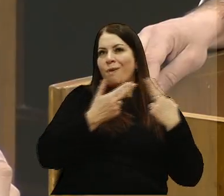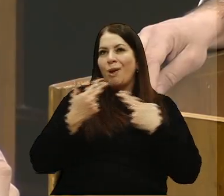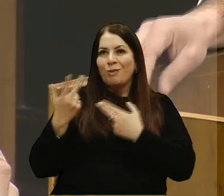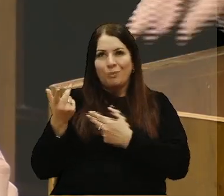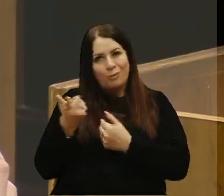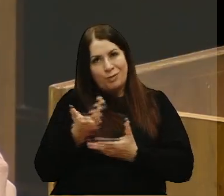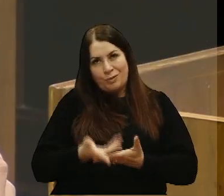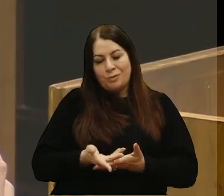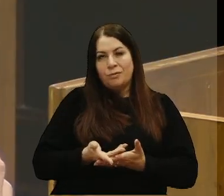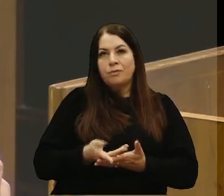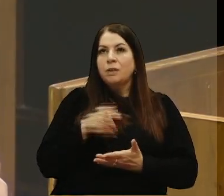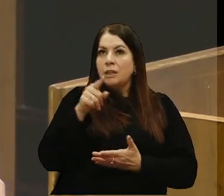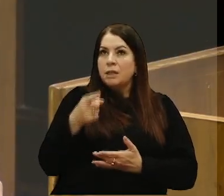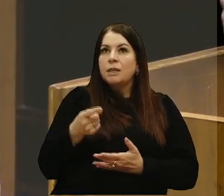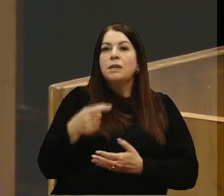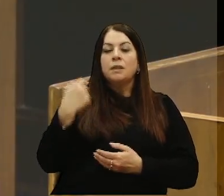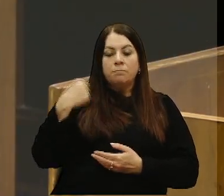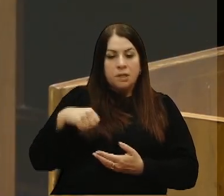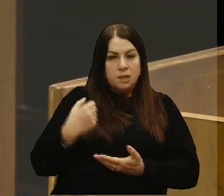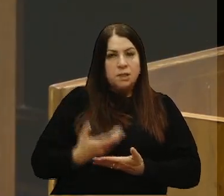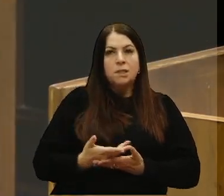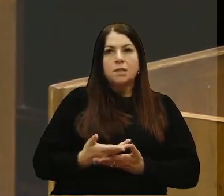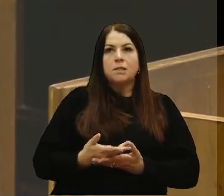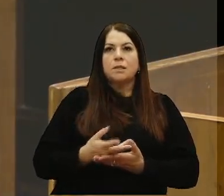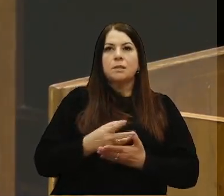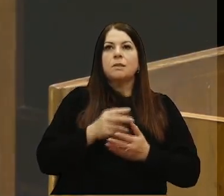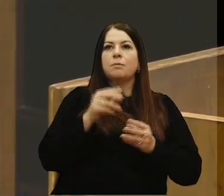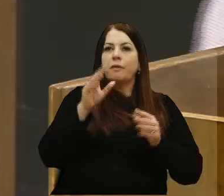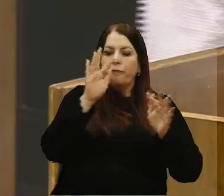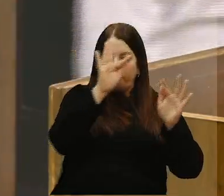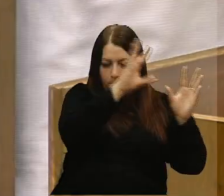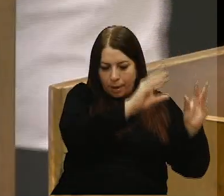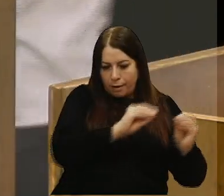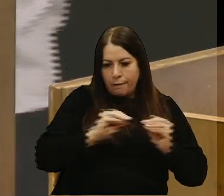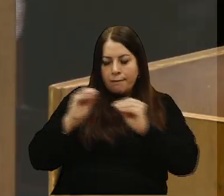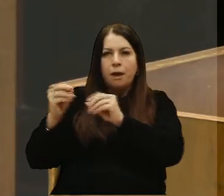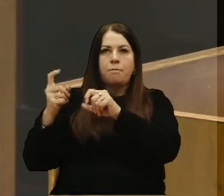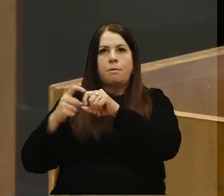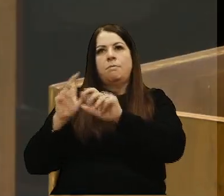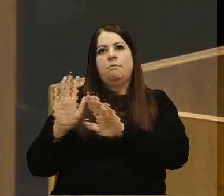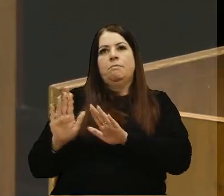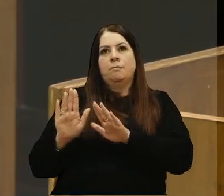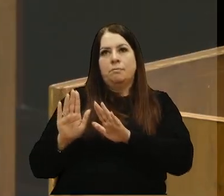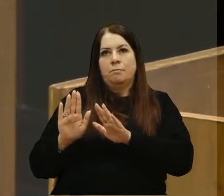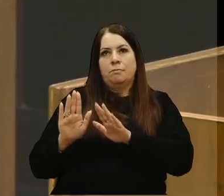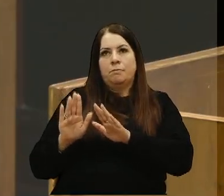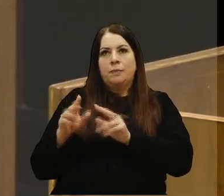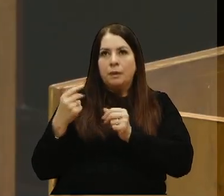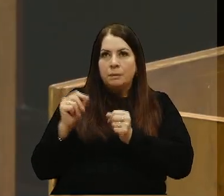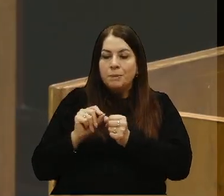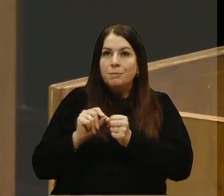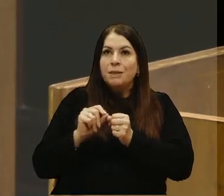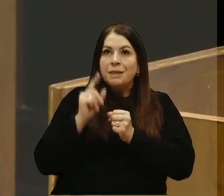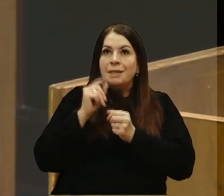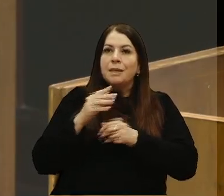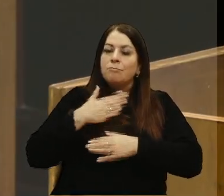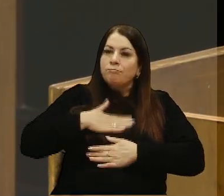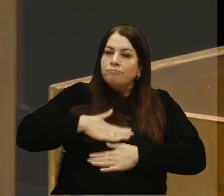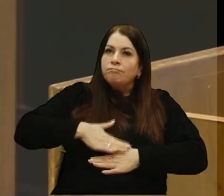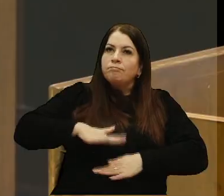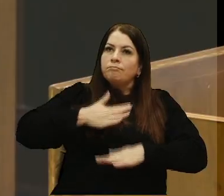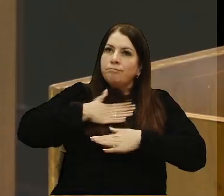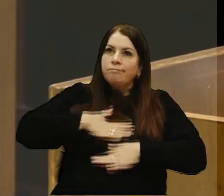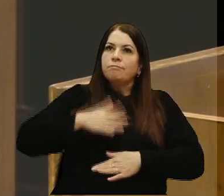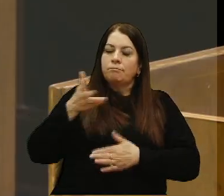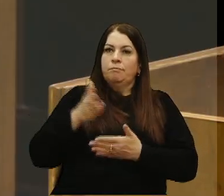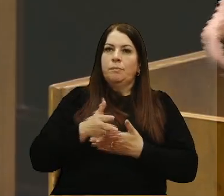Eduardas, que necessitam de uma internação compulsória. Nós precisamos dar um alento